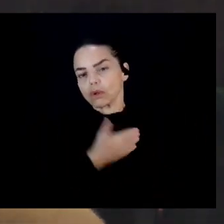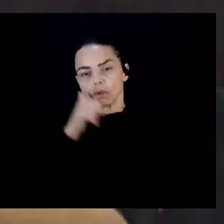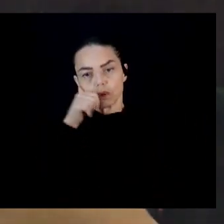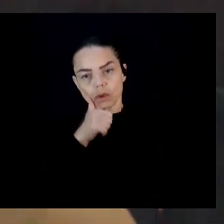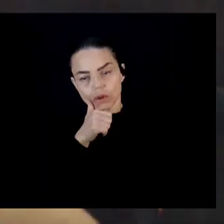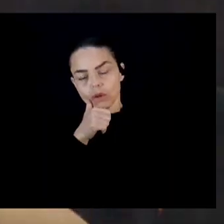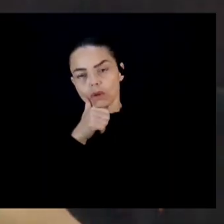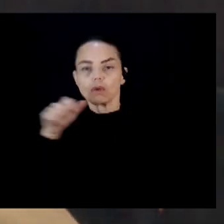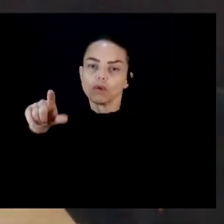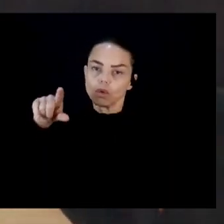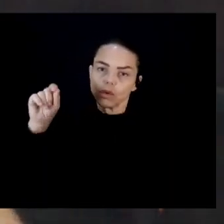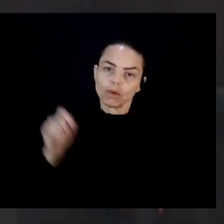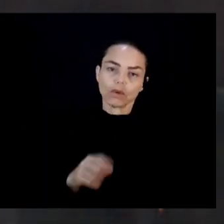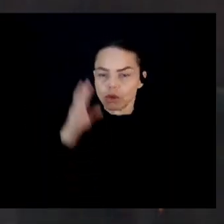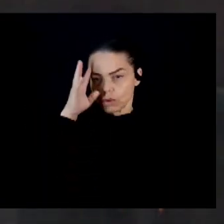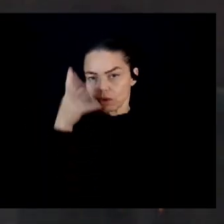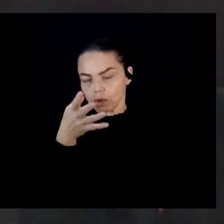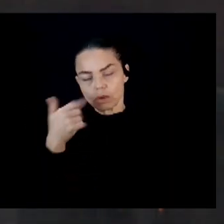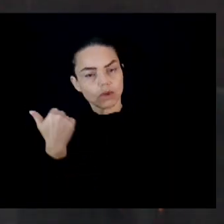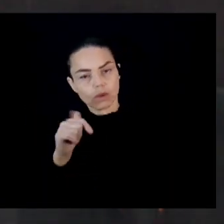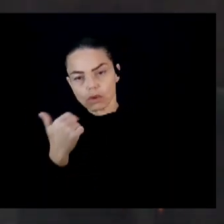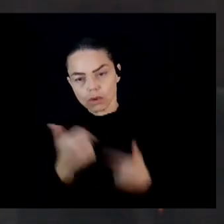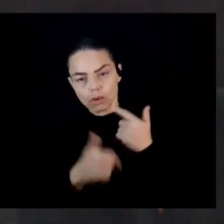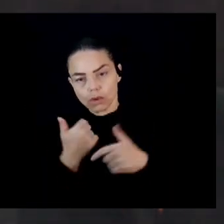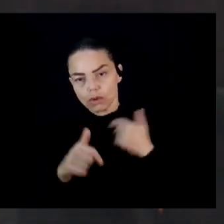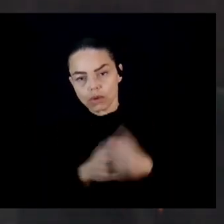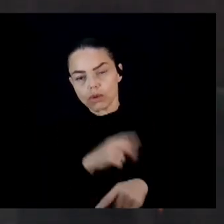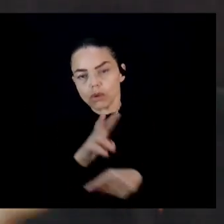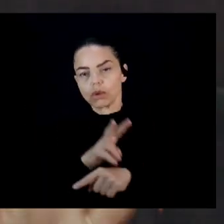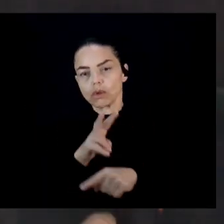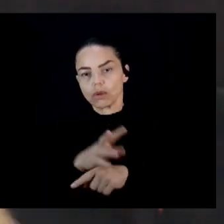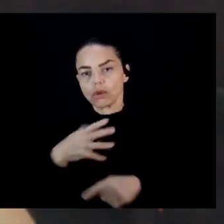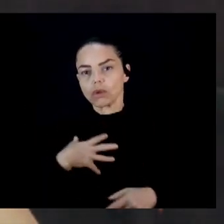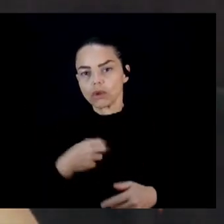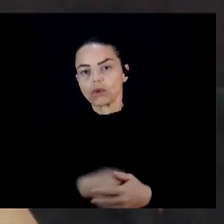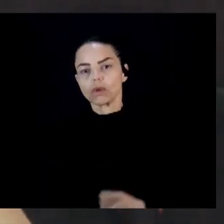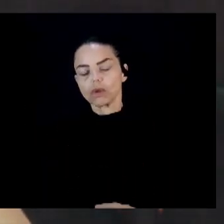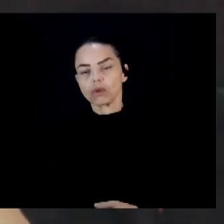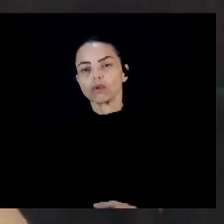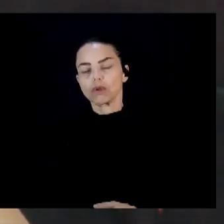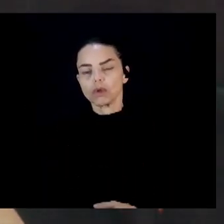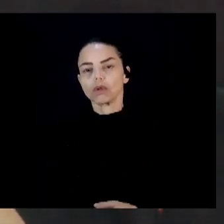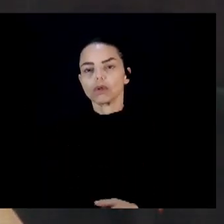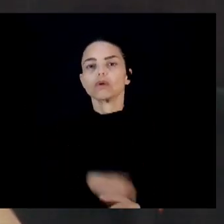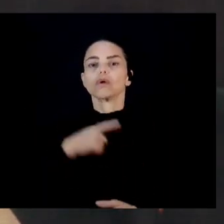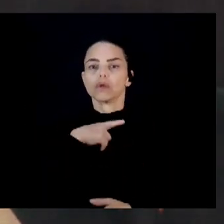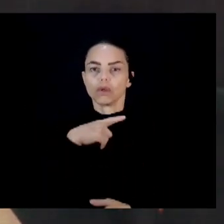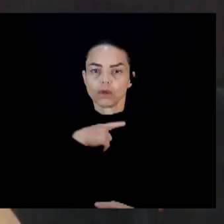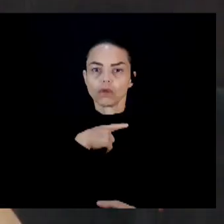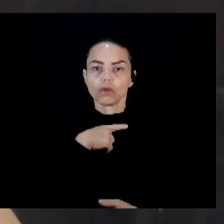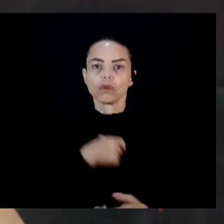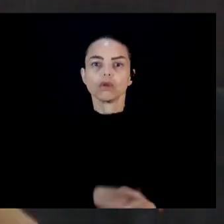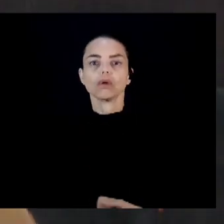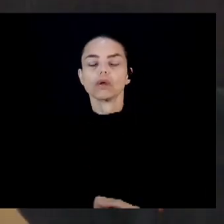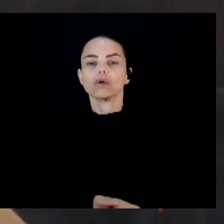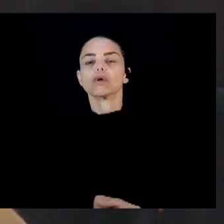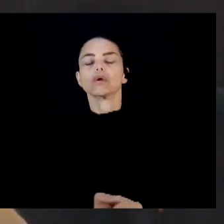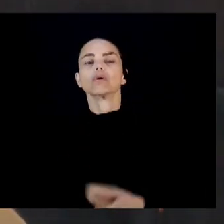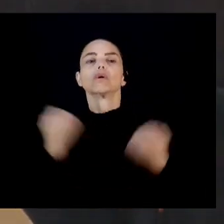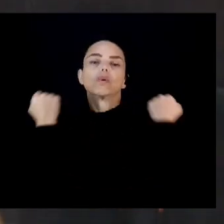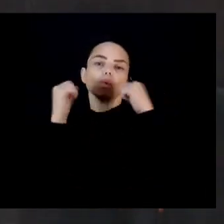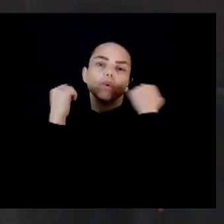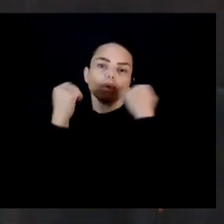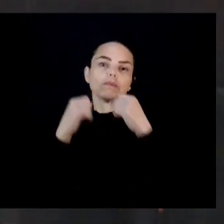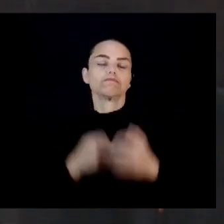opção, decidiu não trabalhar e cuidar dos filhos, que aí ela tem um pouco mais de tempo ali para fazer aquela atividade física. Então não adianta